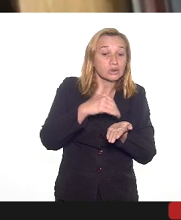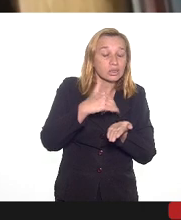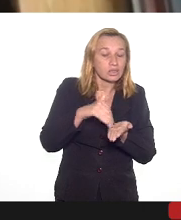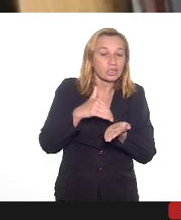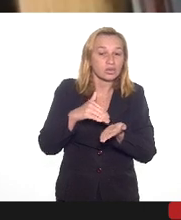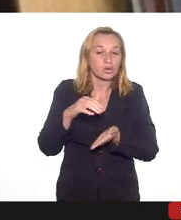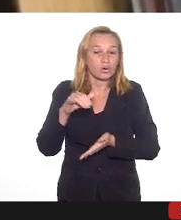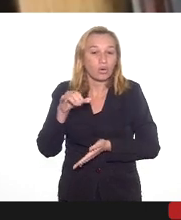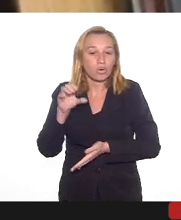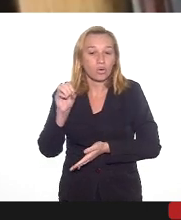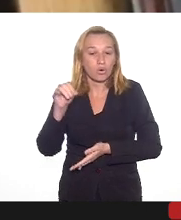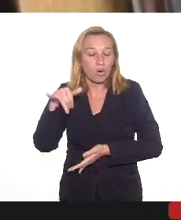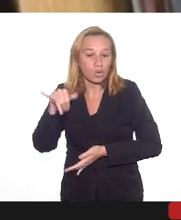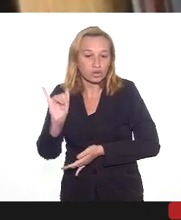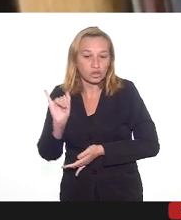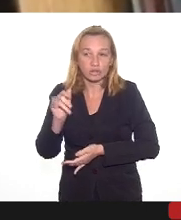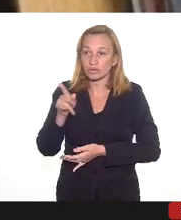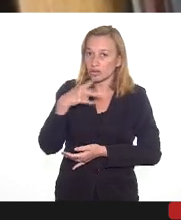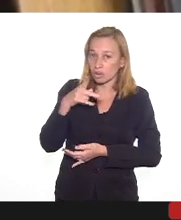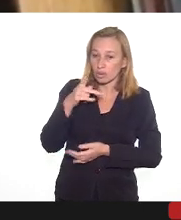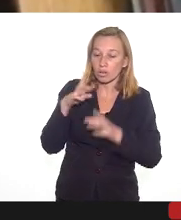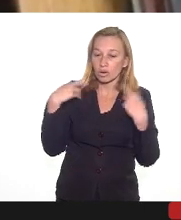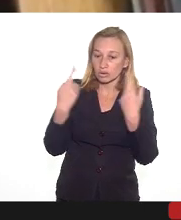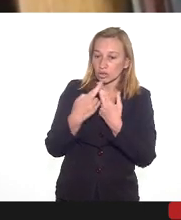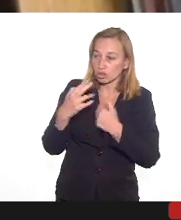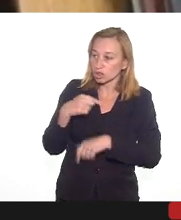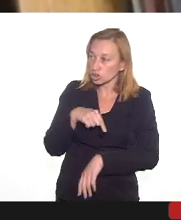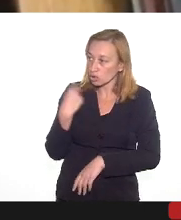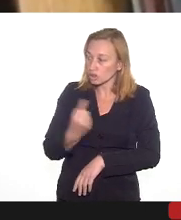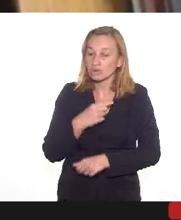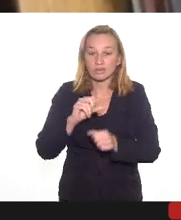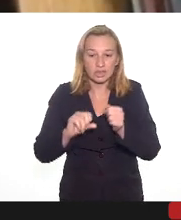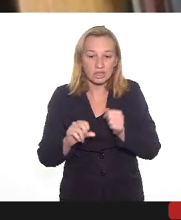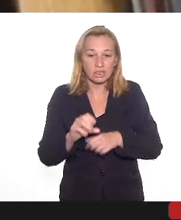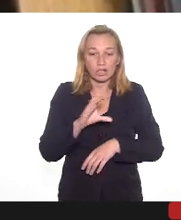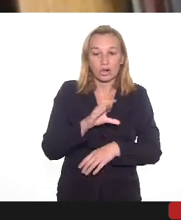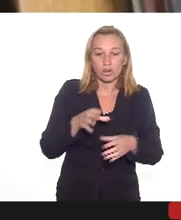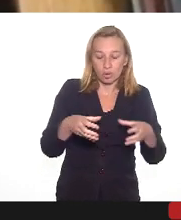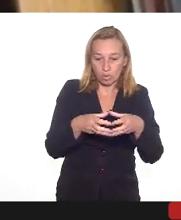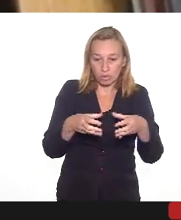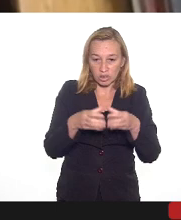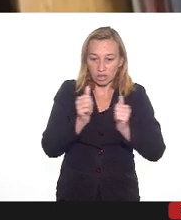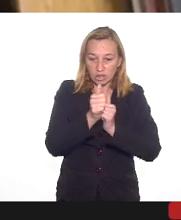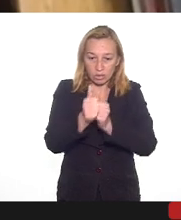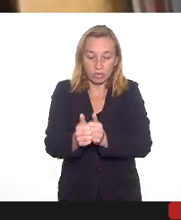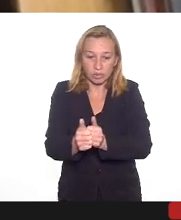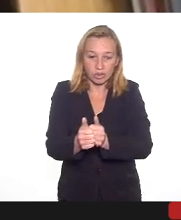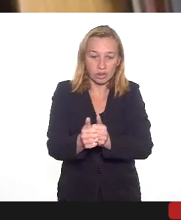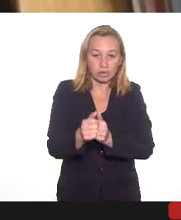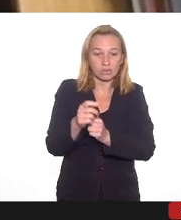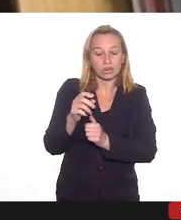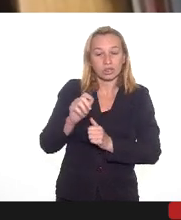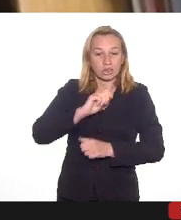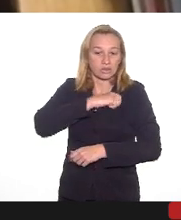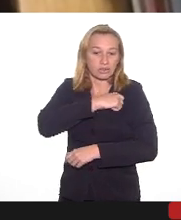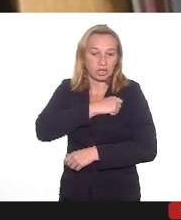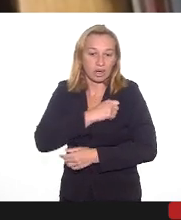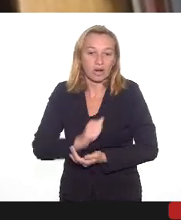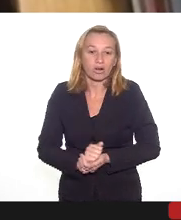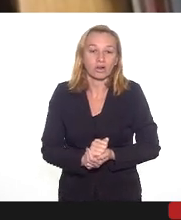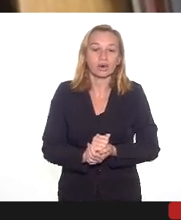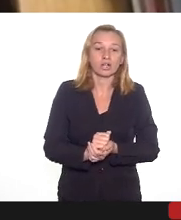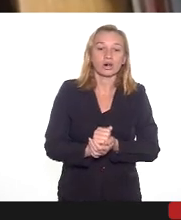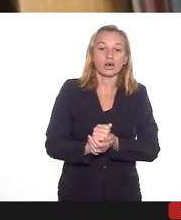Conte Bittencourt até narrou aqui uma reunião que nós tivemos com o Comitê de Acompanhamento do Regime, né, ligado ao Ministério